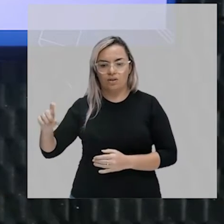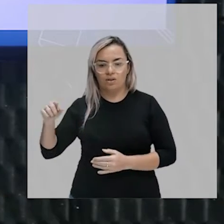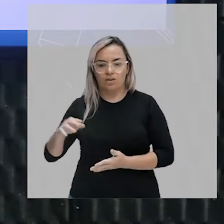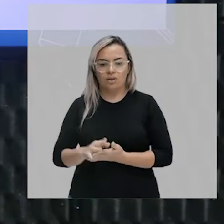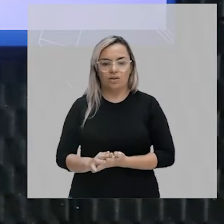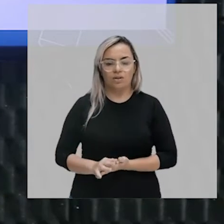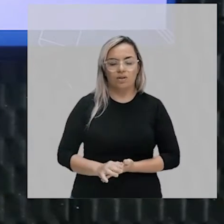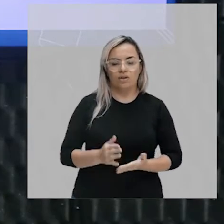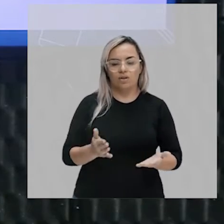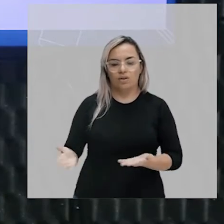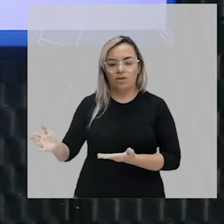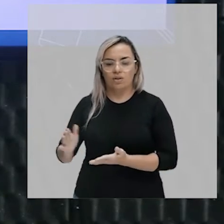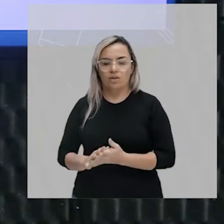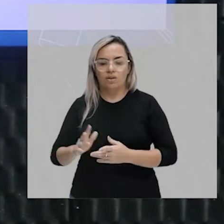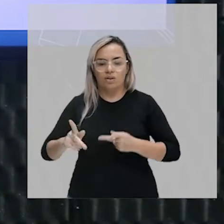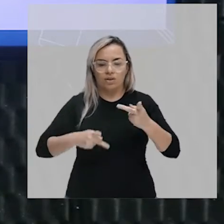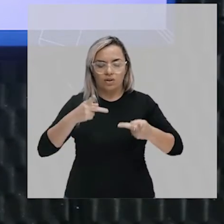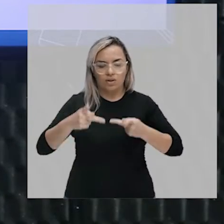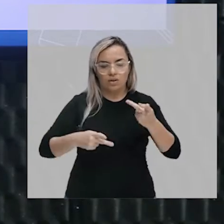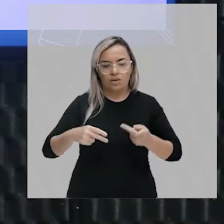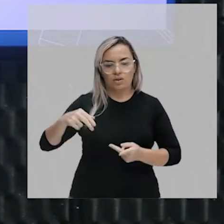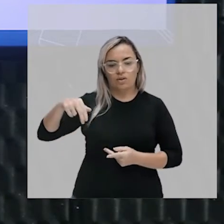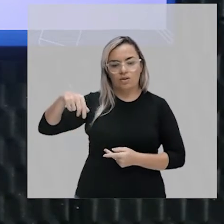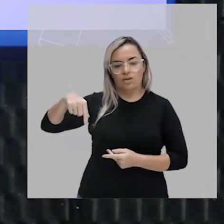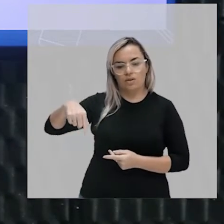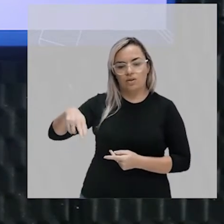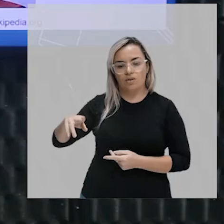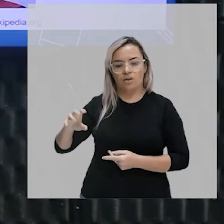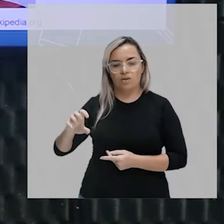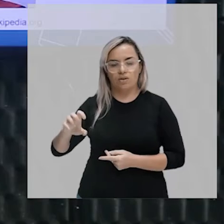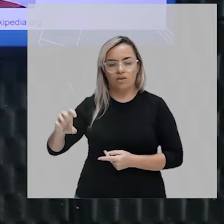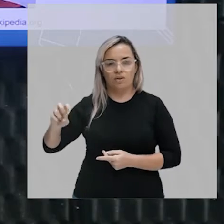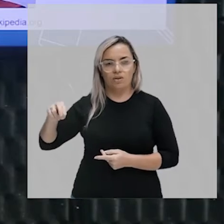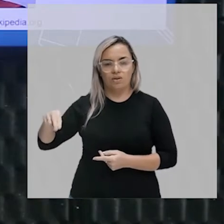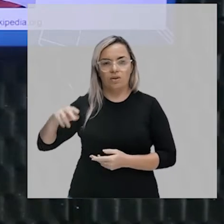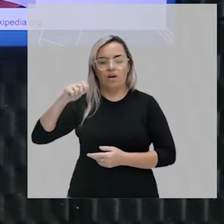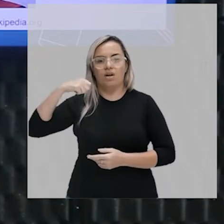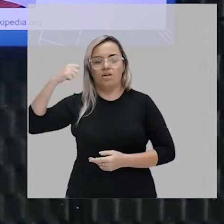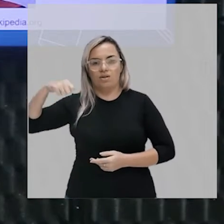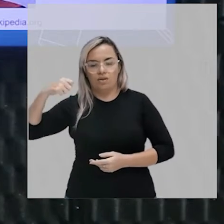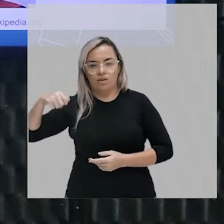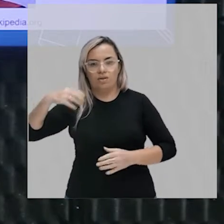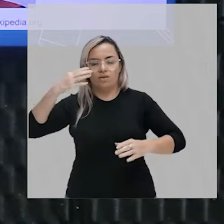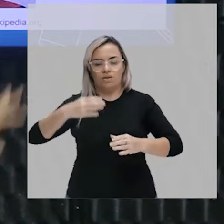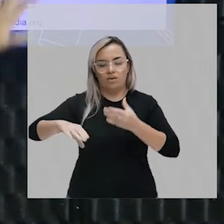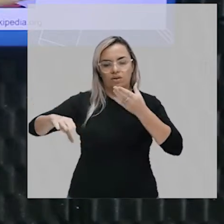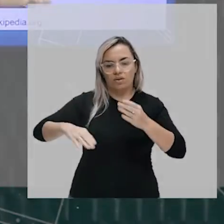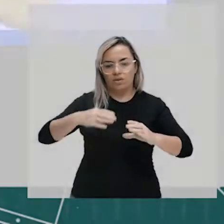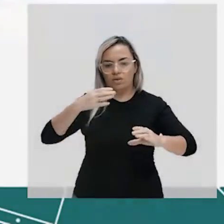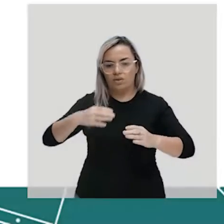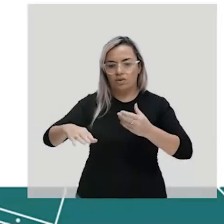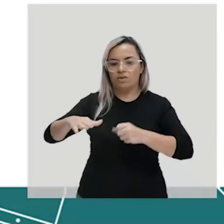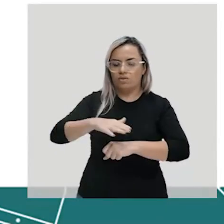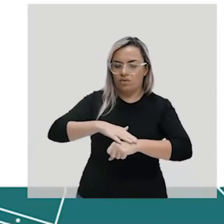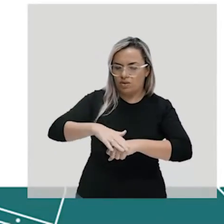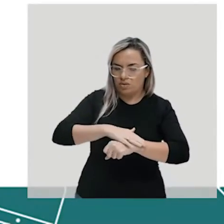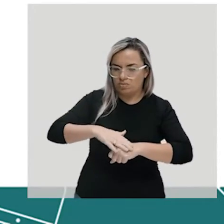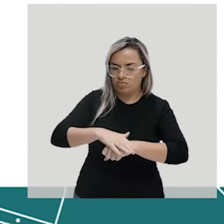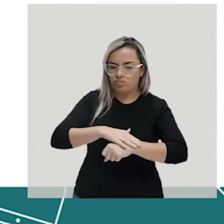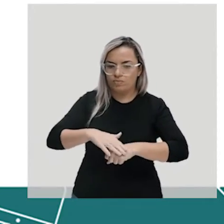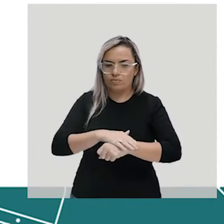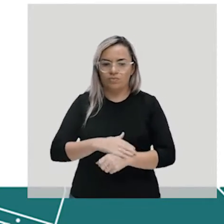voltou a ser muito falada atores cantores muito conhecidos que se discute bastante no